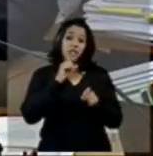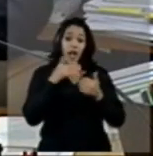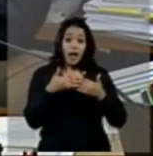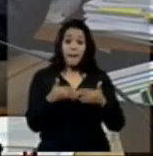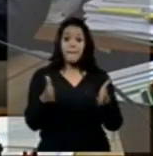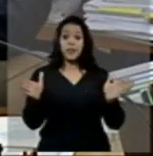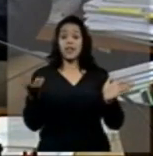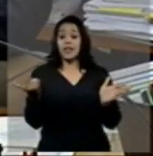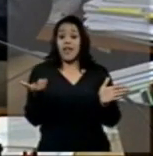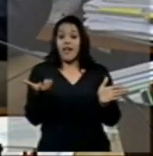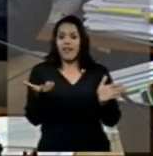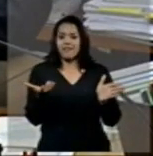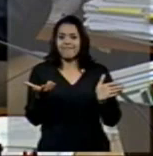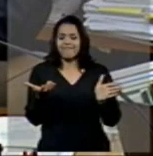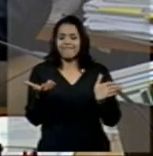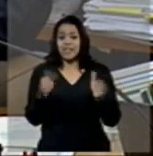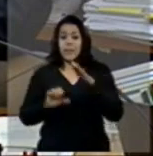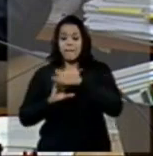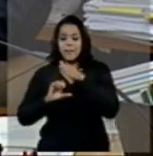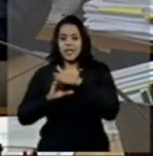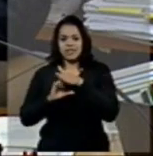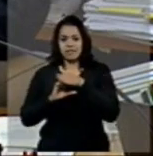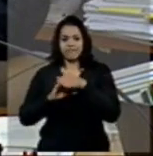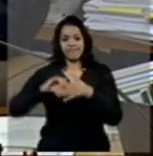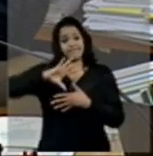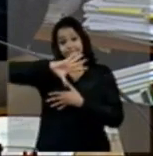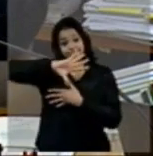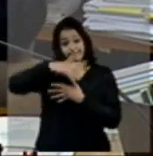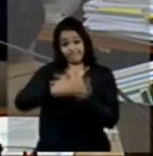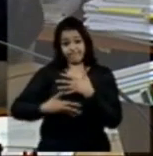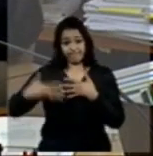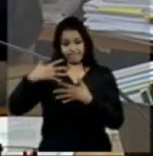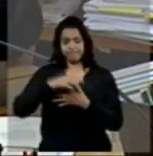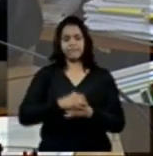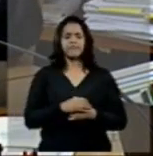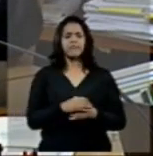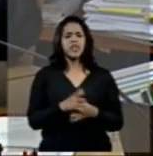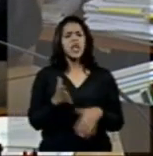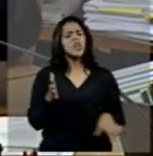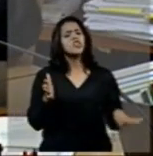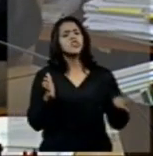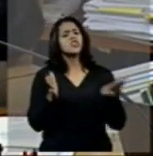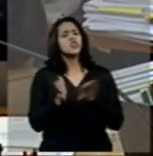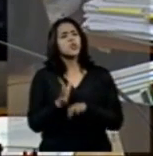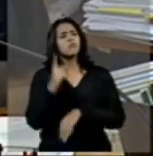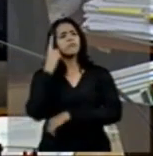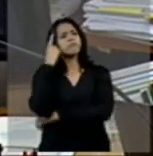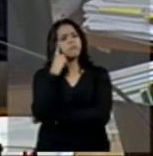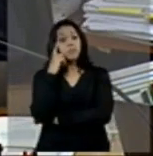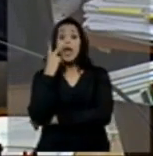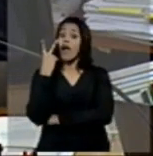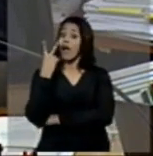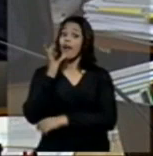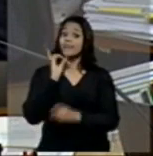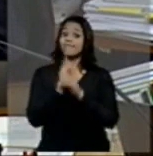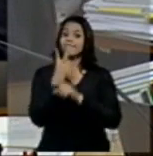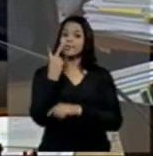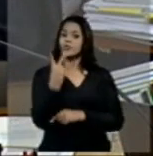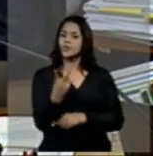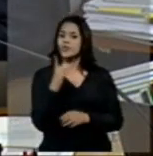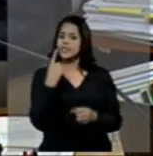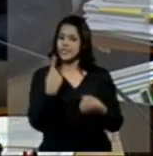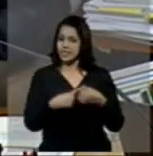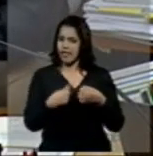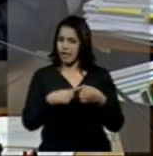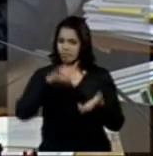abrir uma unidade na América. E chegaram à conclusão de duas cidades